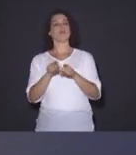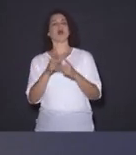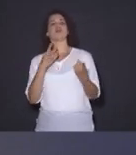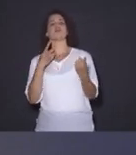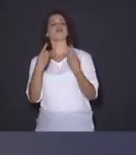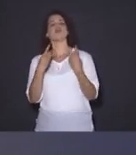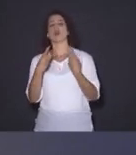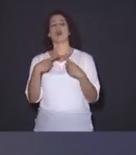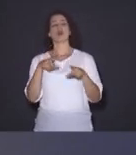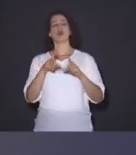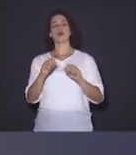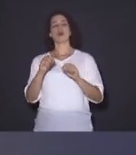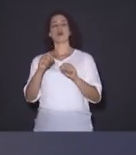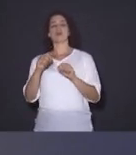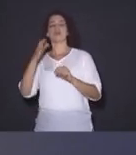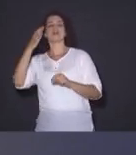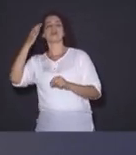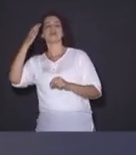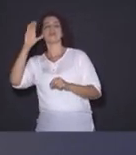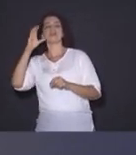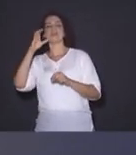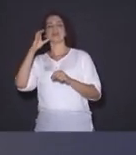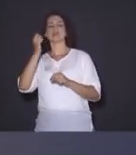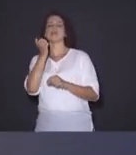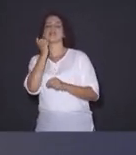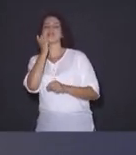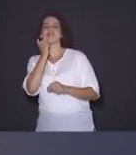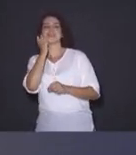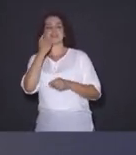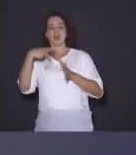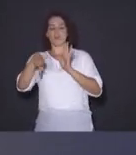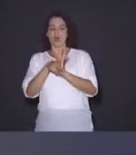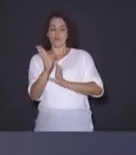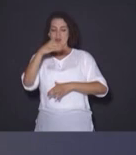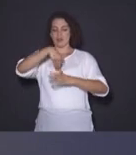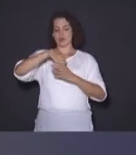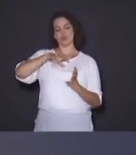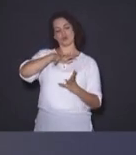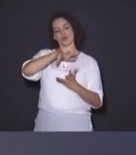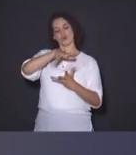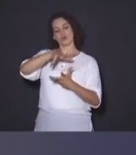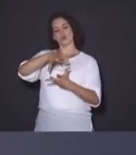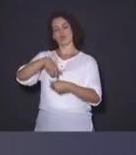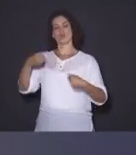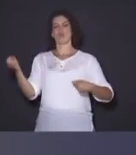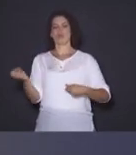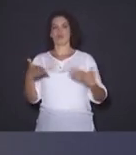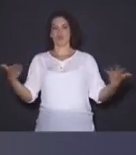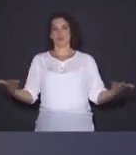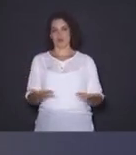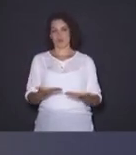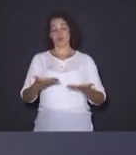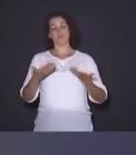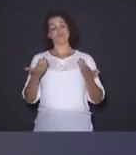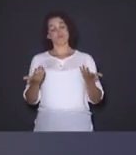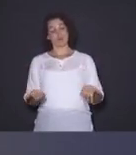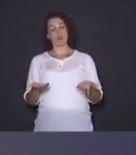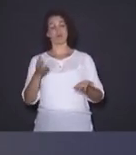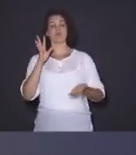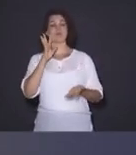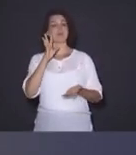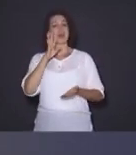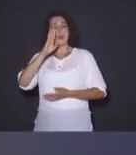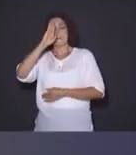ciências as concepções deficiências existentes no mundo contemporâneo com isso claro chegamos no mais